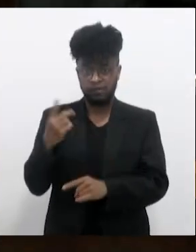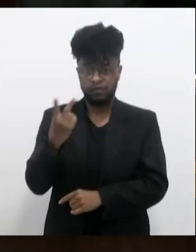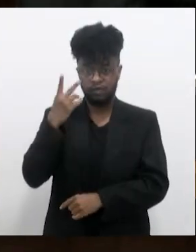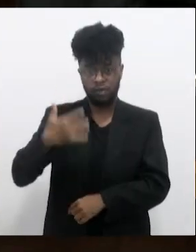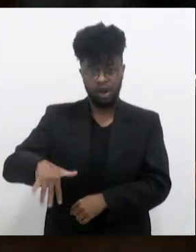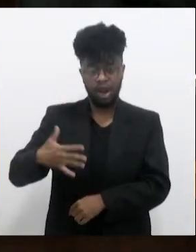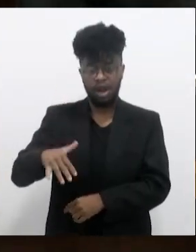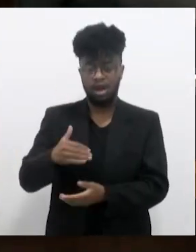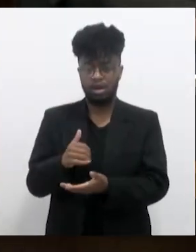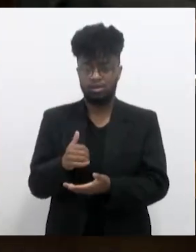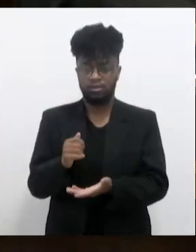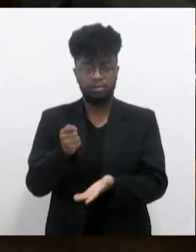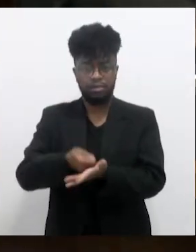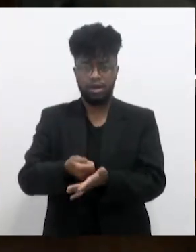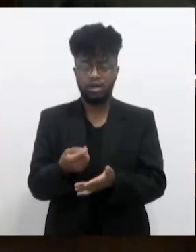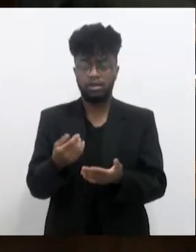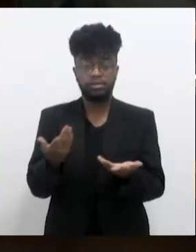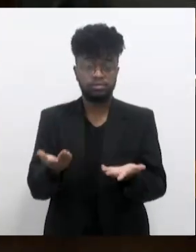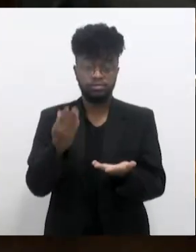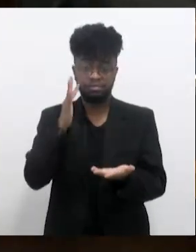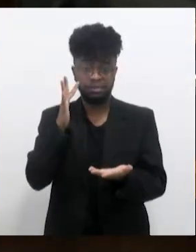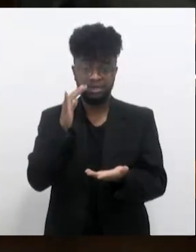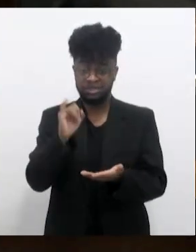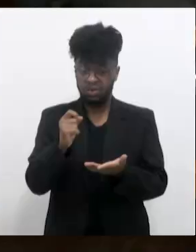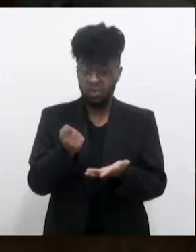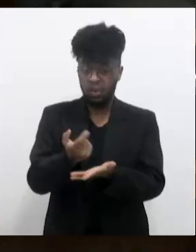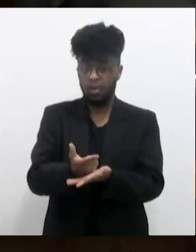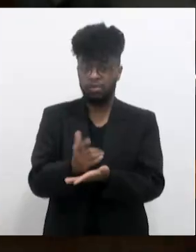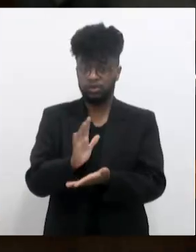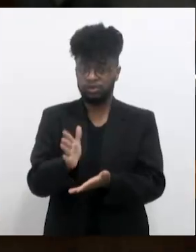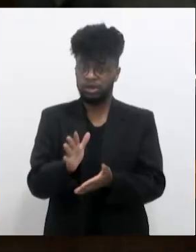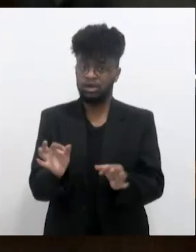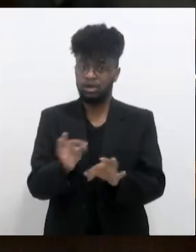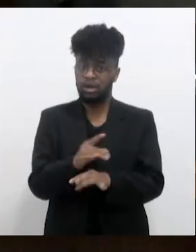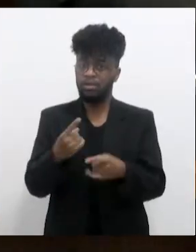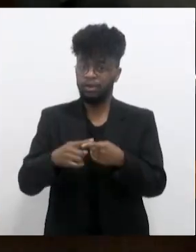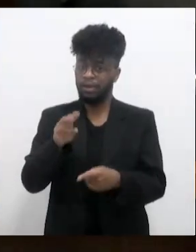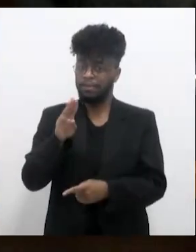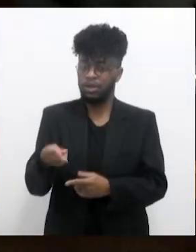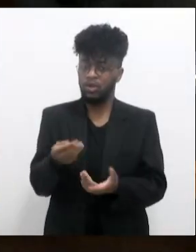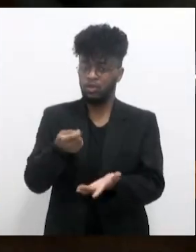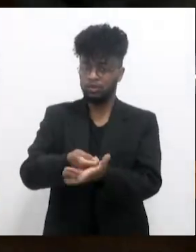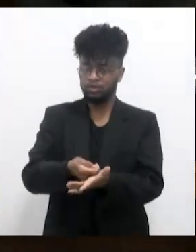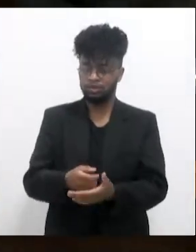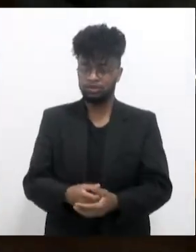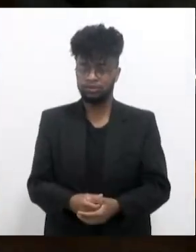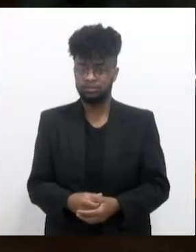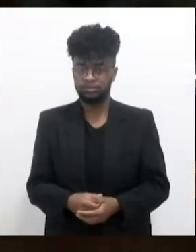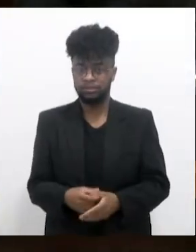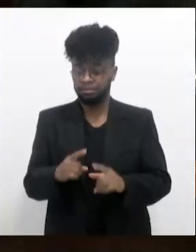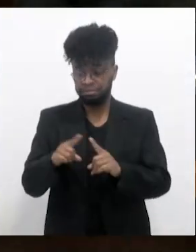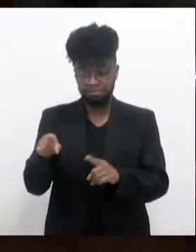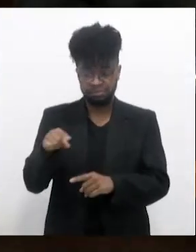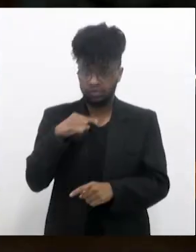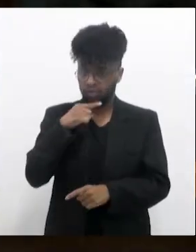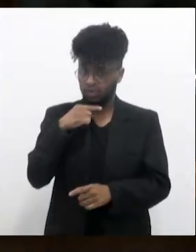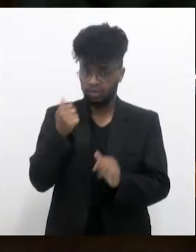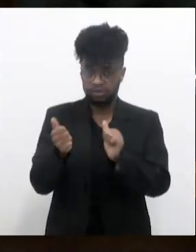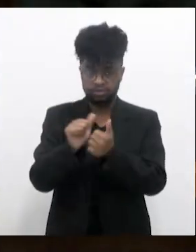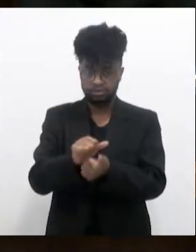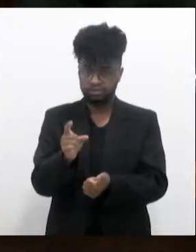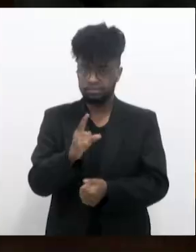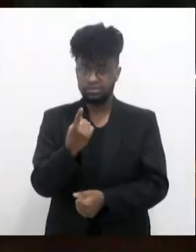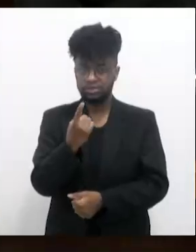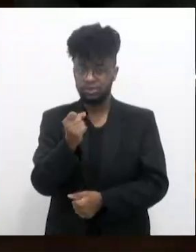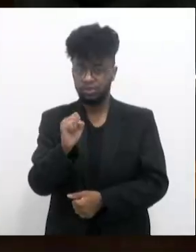absurdo. Quem dirá? Quem comprou um gerador? A gente está falando de milhões de reais. E o cara não vai conseguir se adequar em 180 dias.